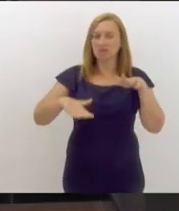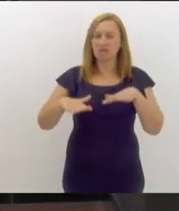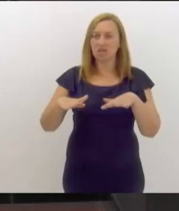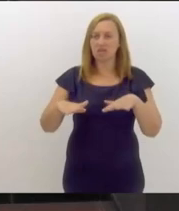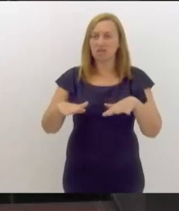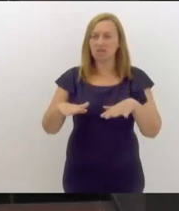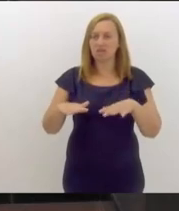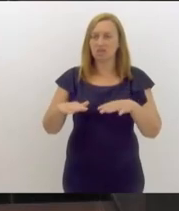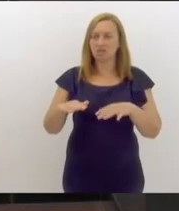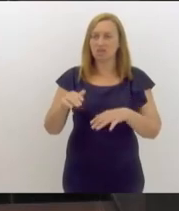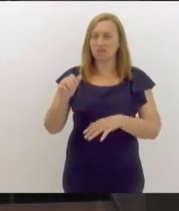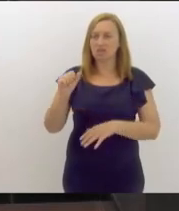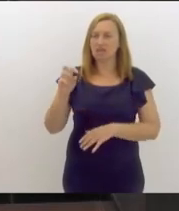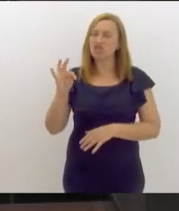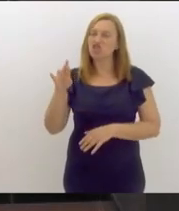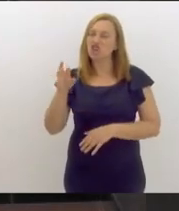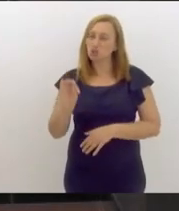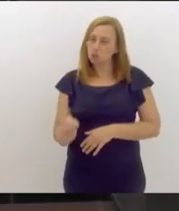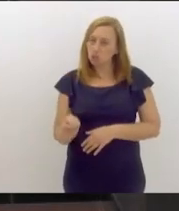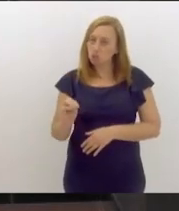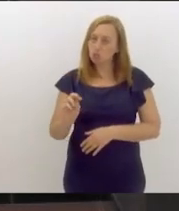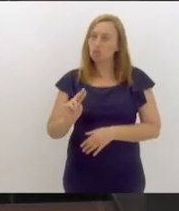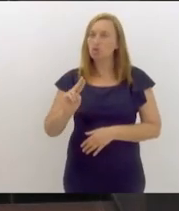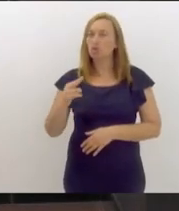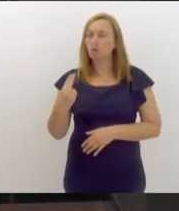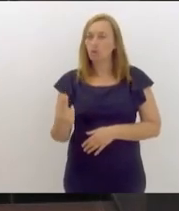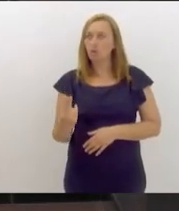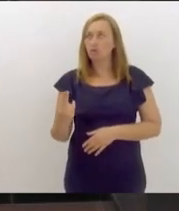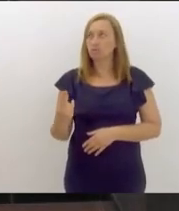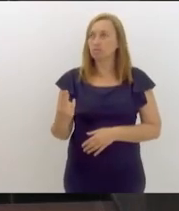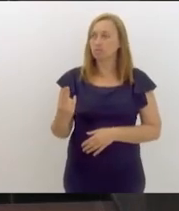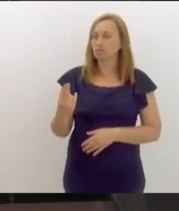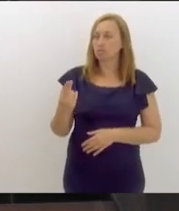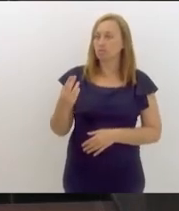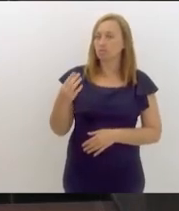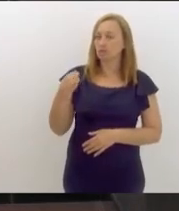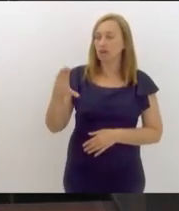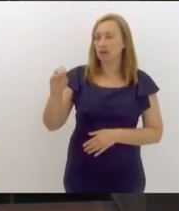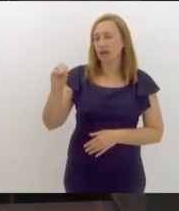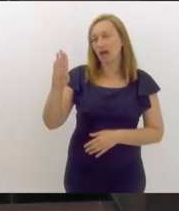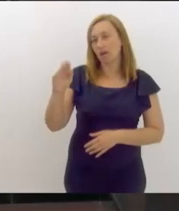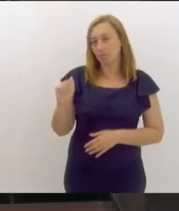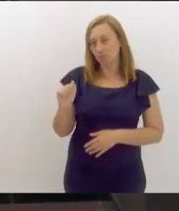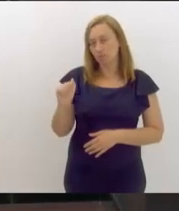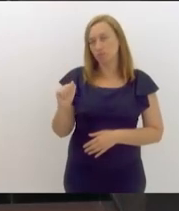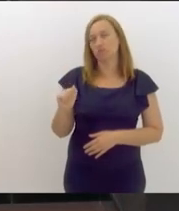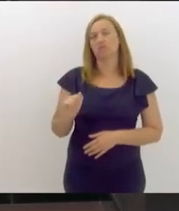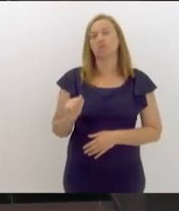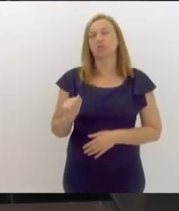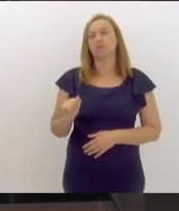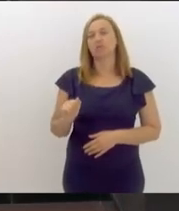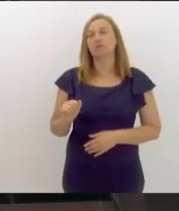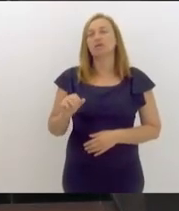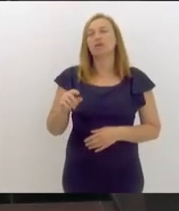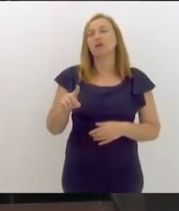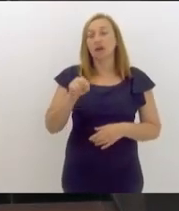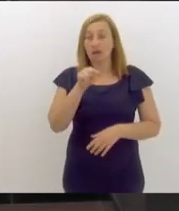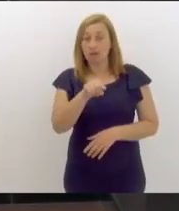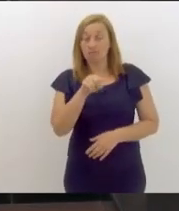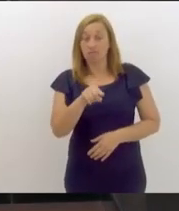como tem aqui cabo Fernando Figueira Machado O sargento Jefferson Alan Ferreira